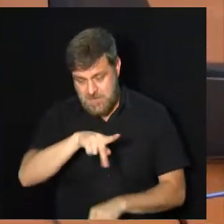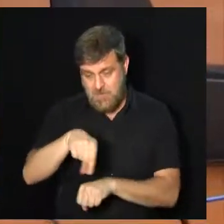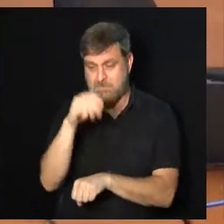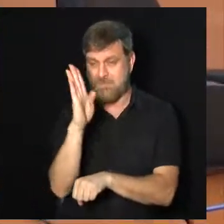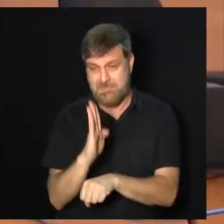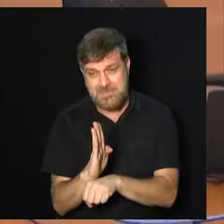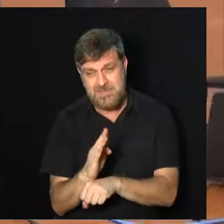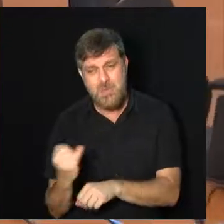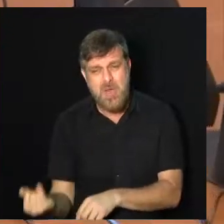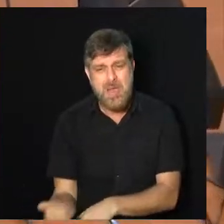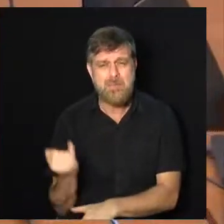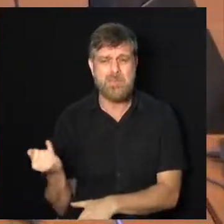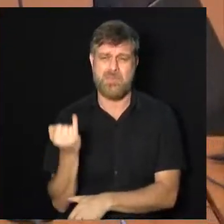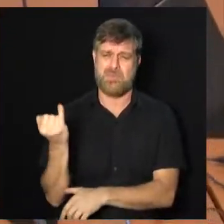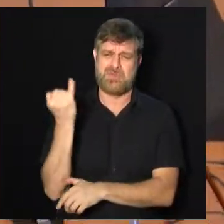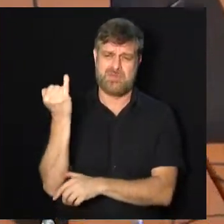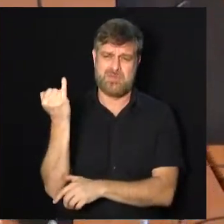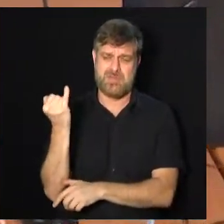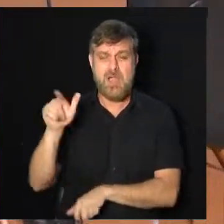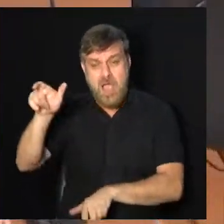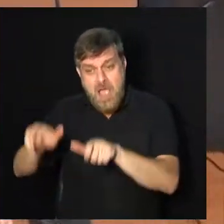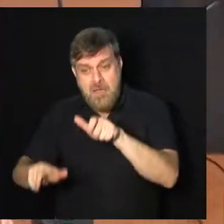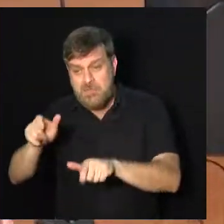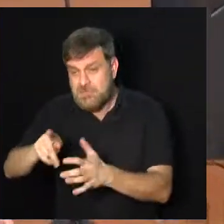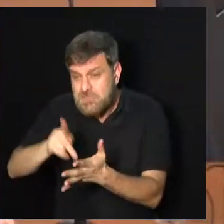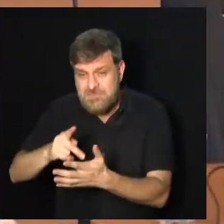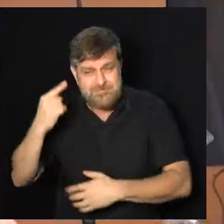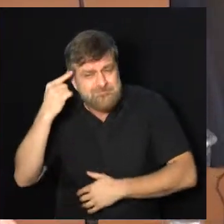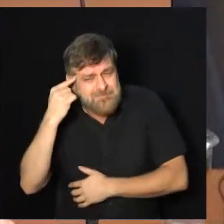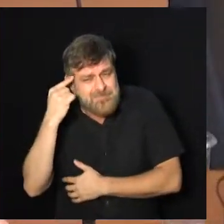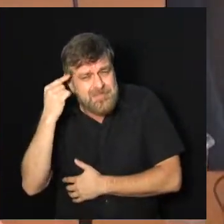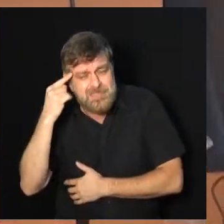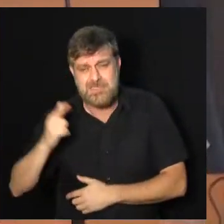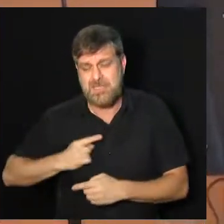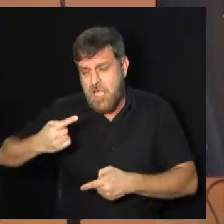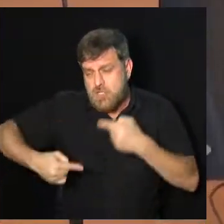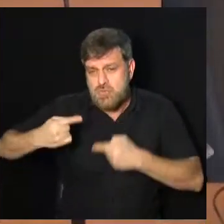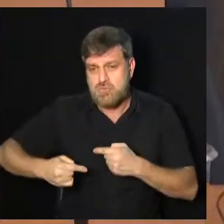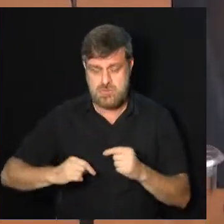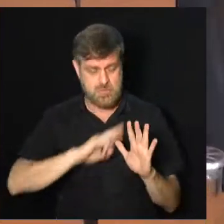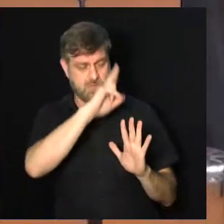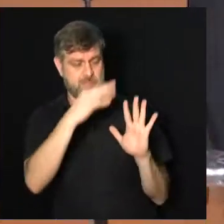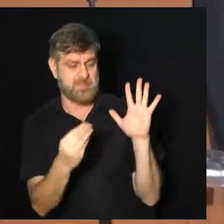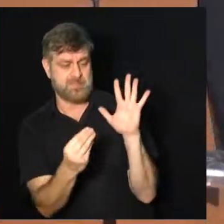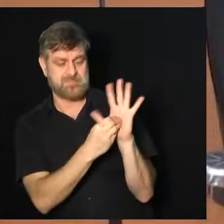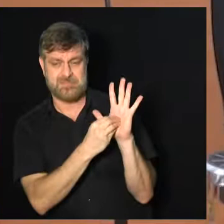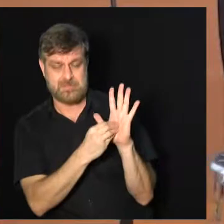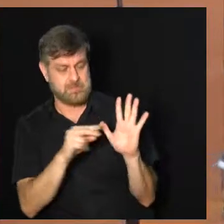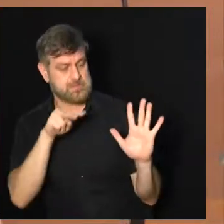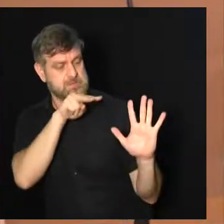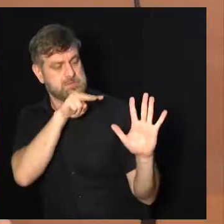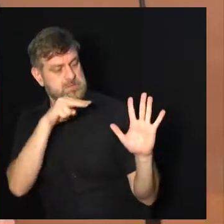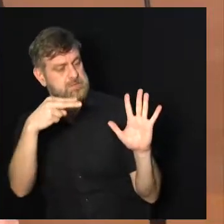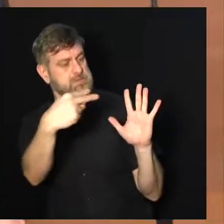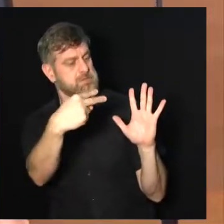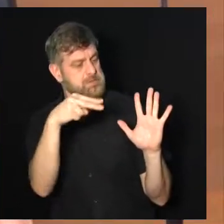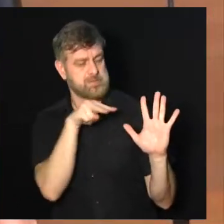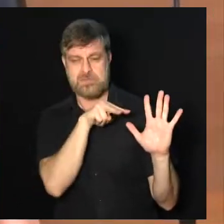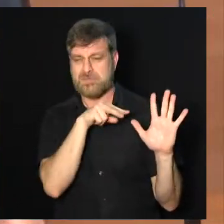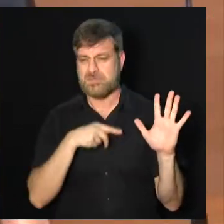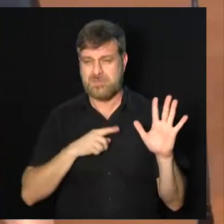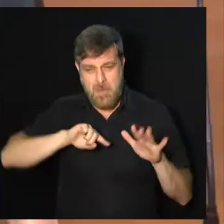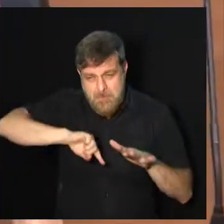Então é muito importante que aqueles que, de fato, pensam a discussão do meio ambiente numa perspectiva, né, mais